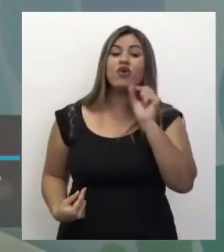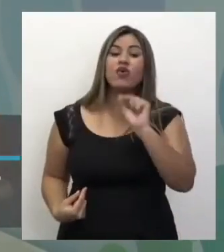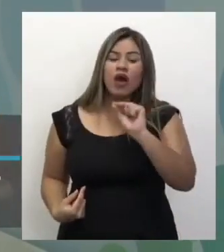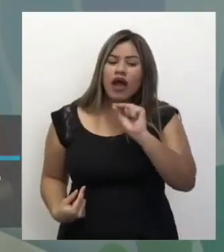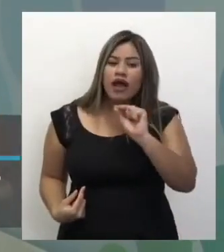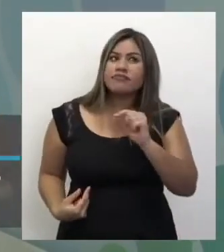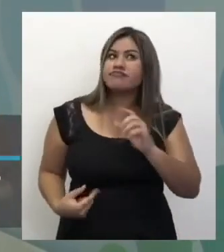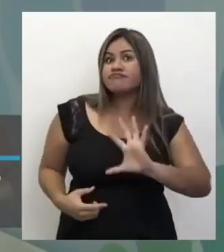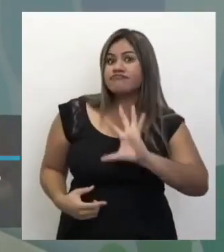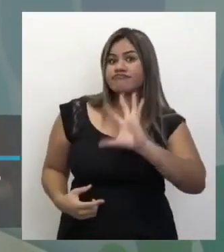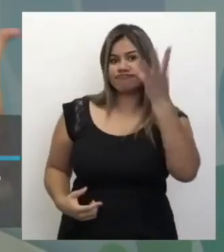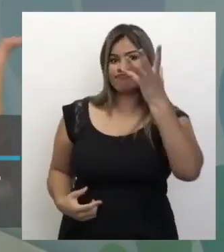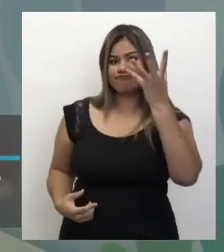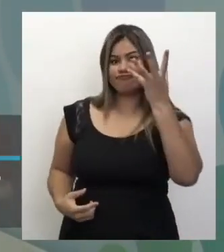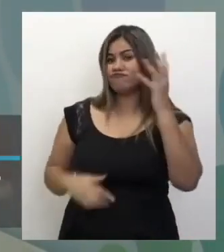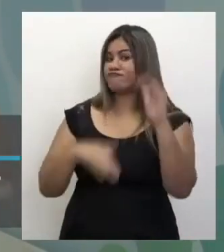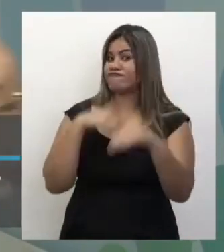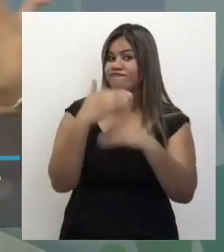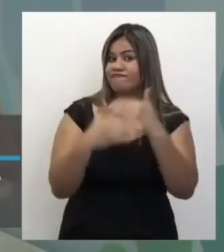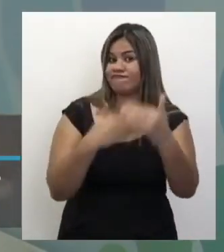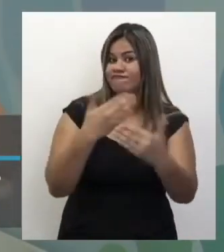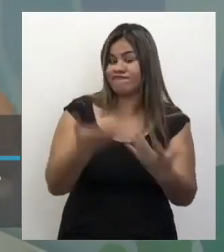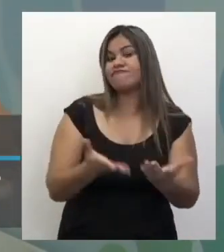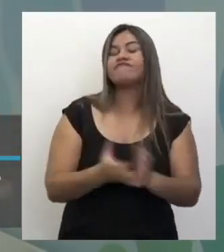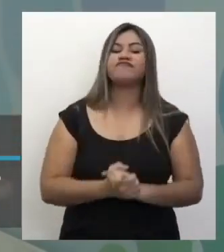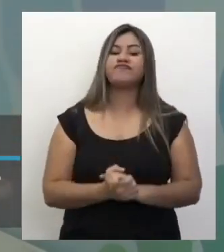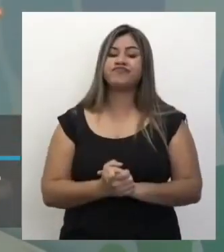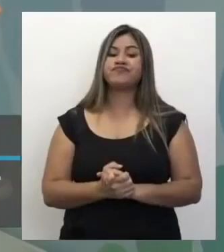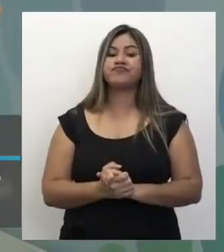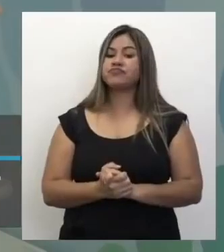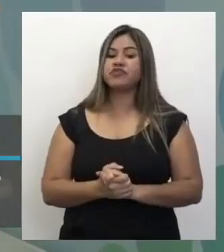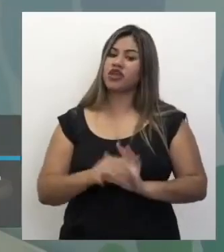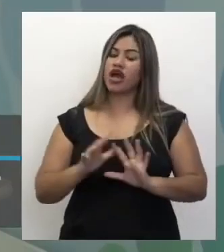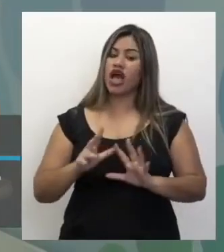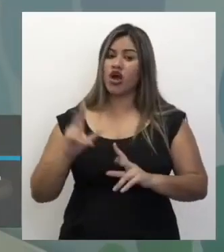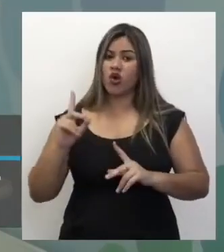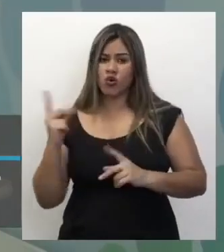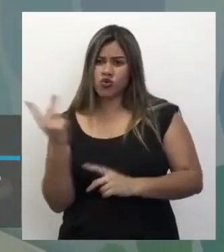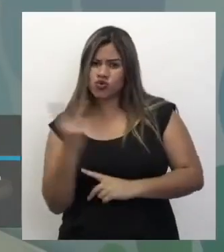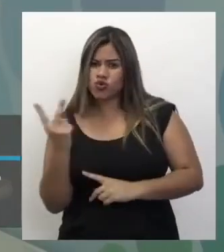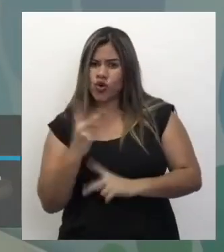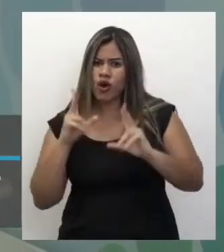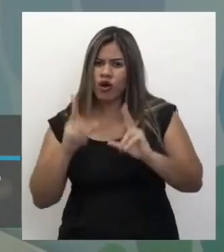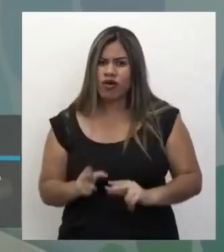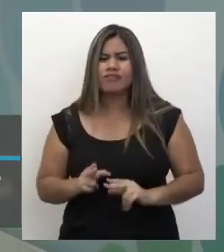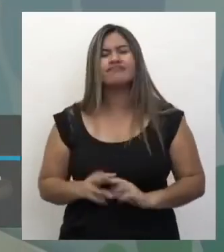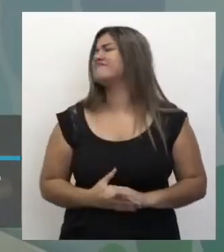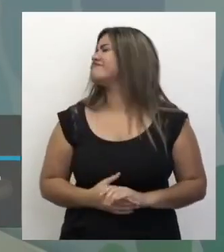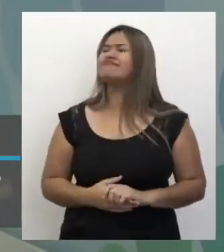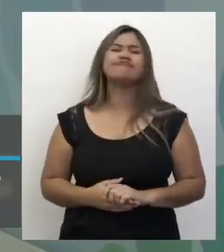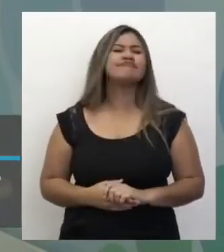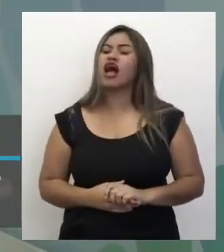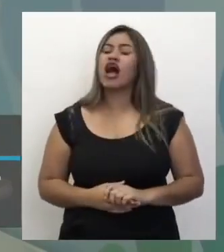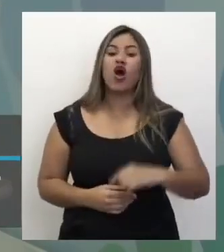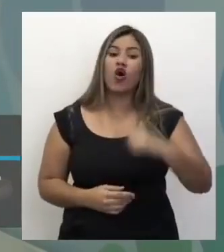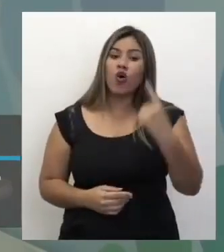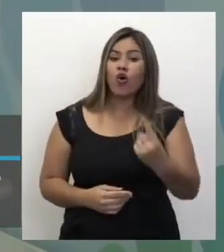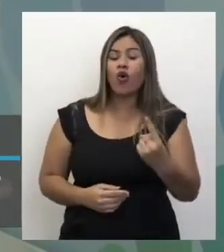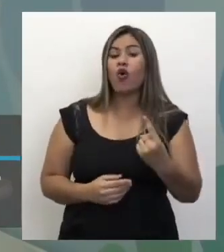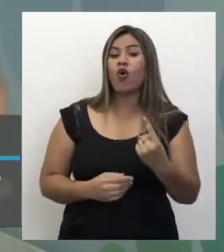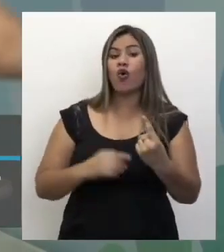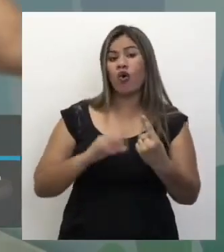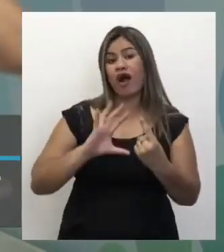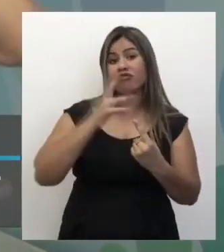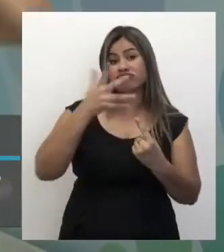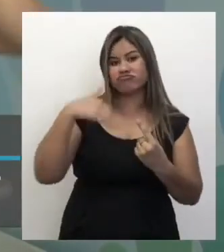consequência. Bom, gente, o argumento de causa e consequência não é como de princípio. Ele não tem uma validade universal,